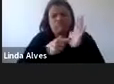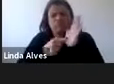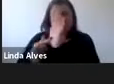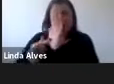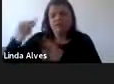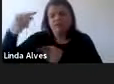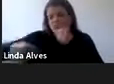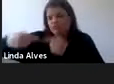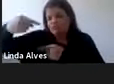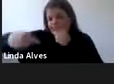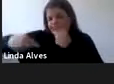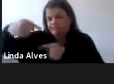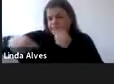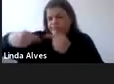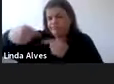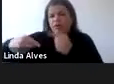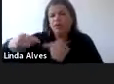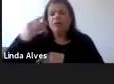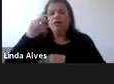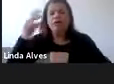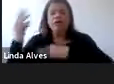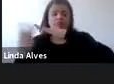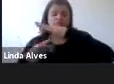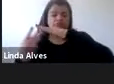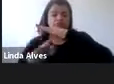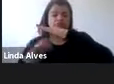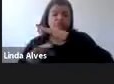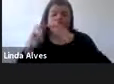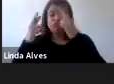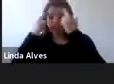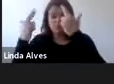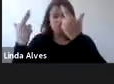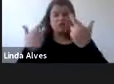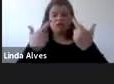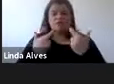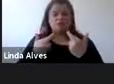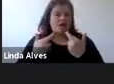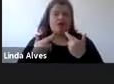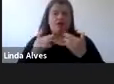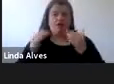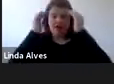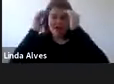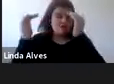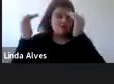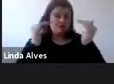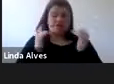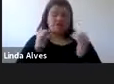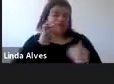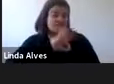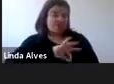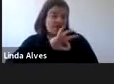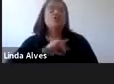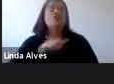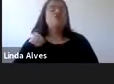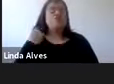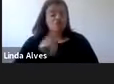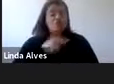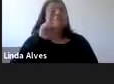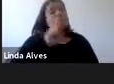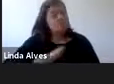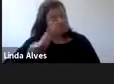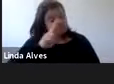discutir junto com terceiros que não respeitava o salário mínimo regional, e nós utilizamos a carta social da Volkswagen para